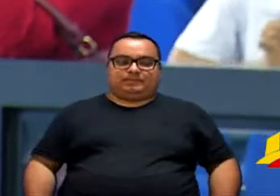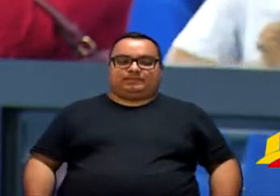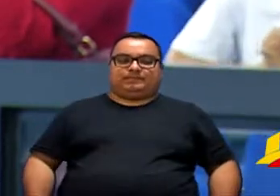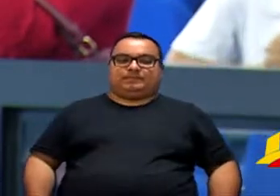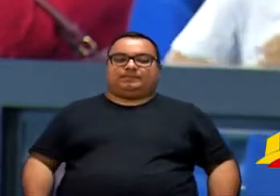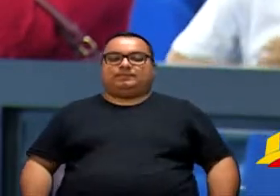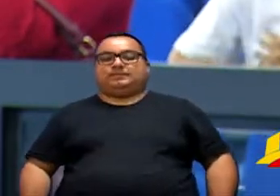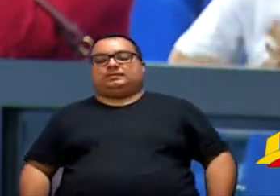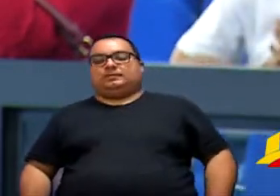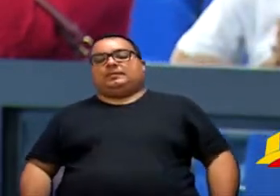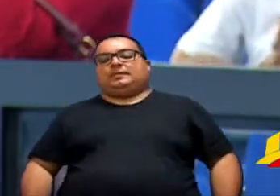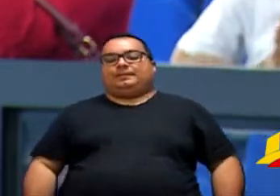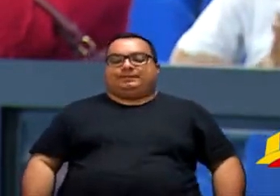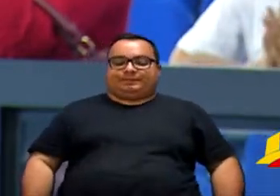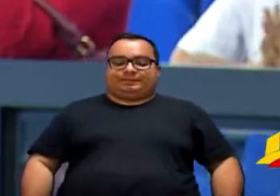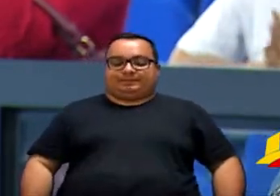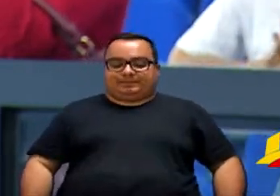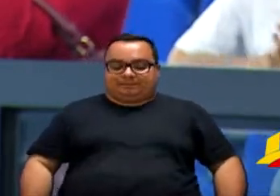Claro